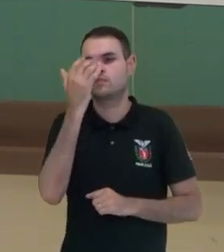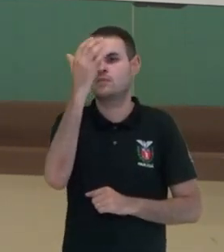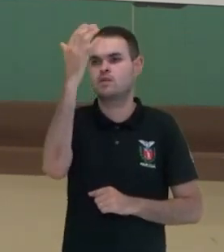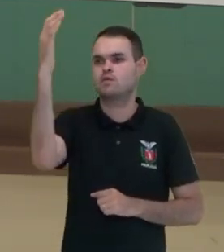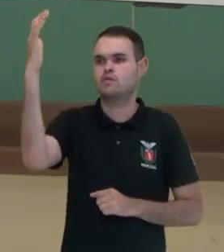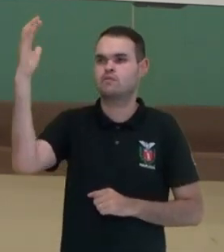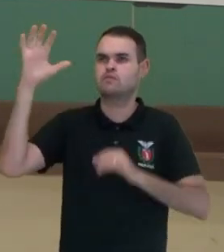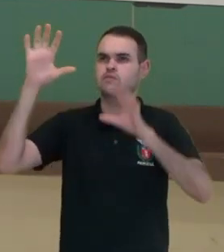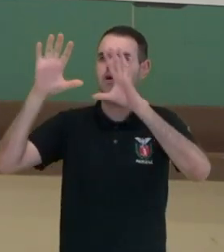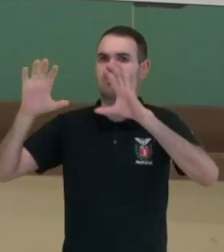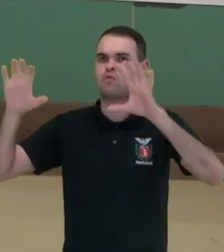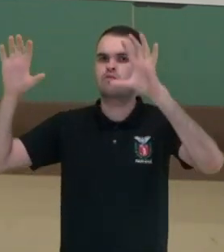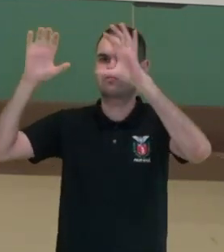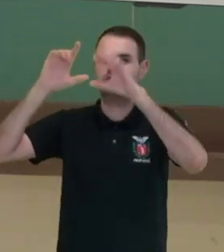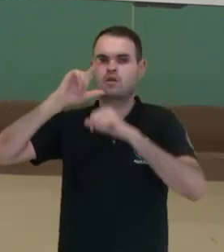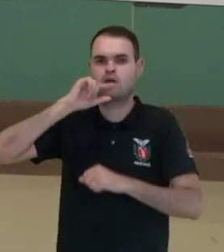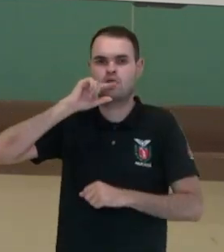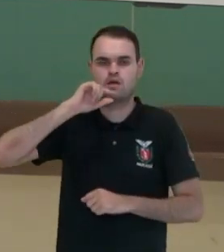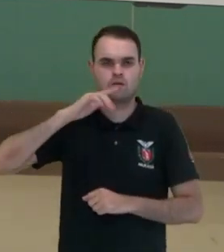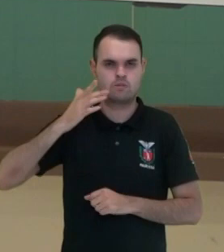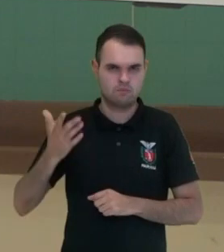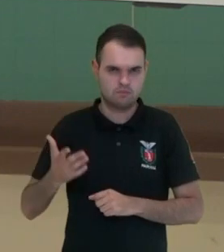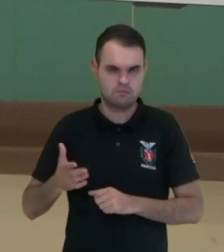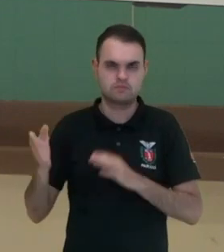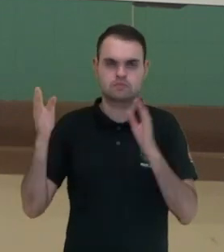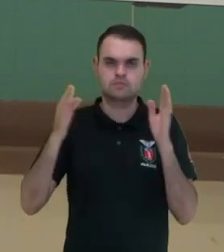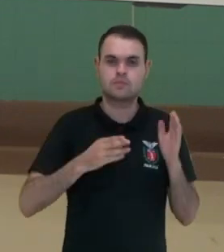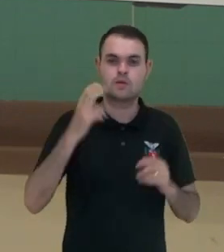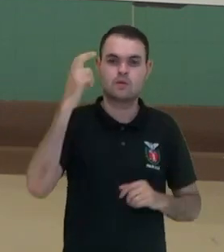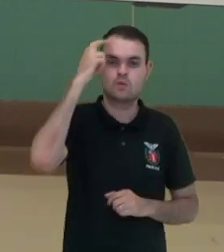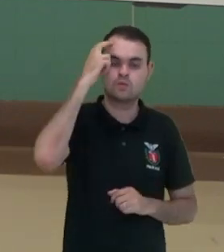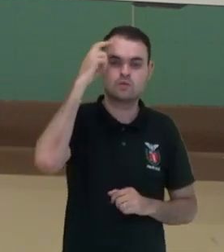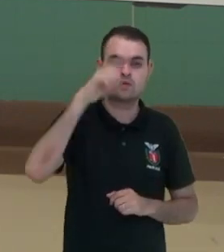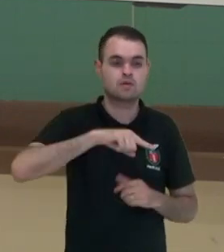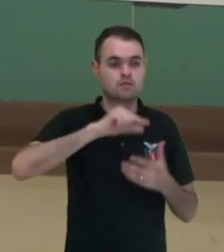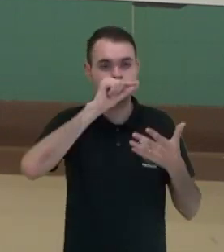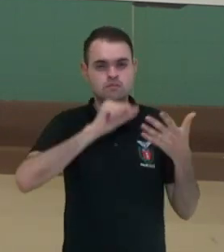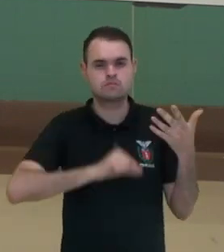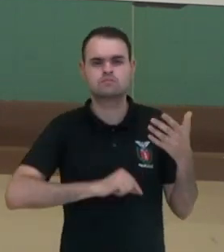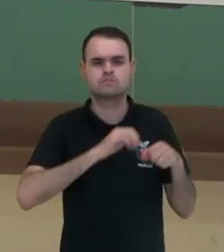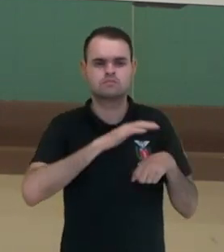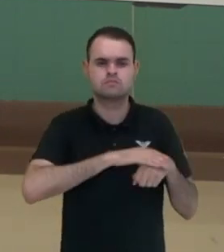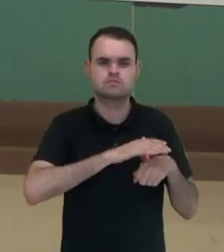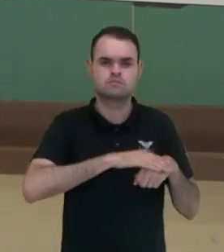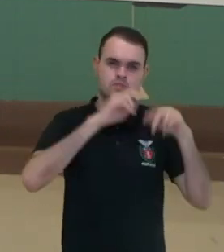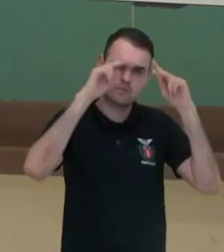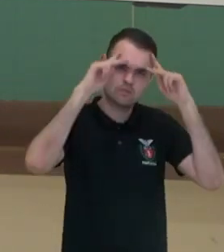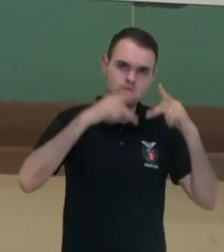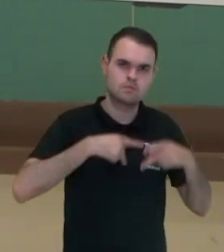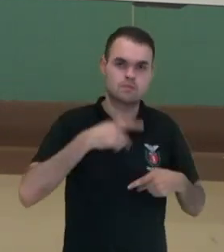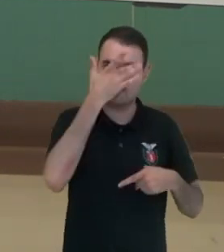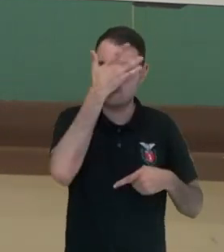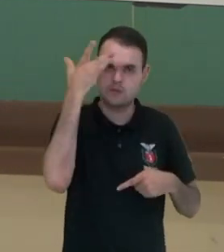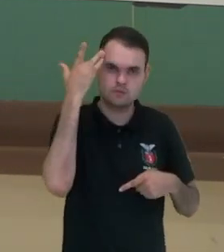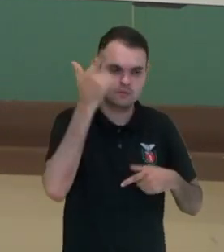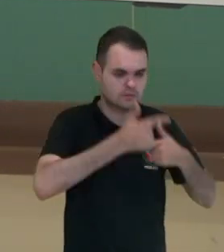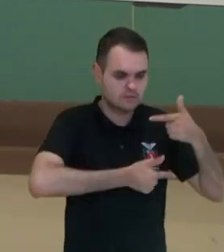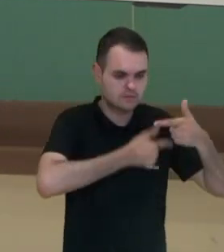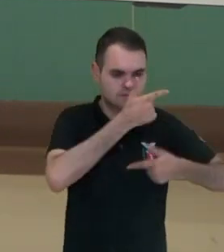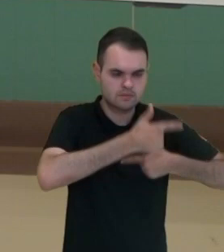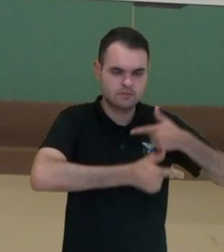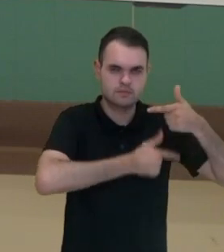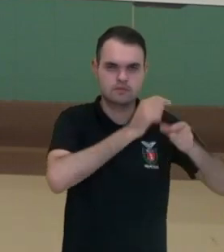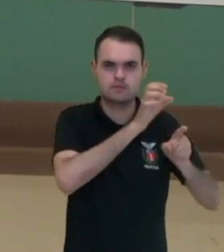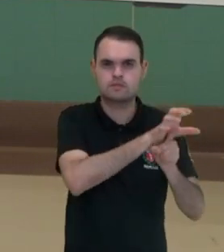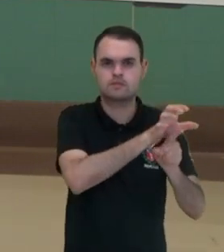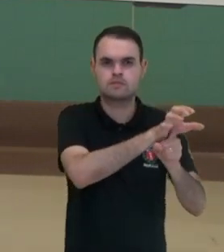as nuvens, a água, enfim. Os elementos culturais, tudo aquilo que é produzido pelo homem, pelo trabalho humano.